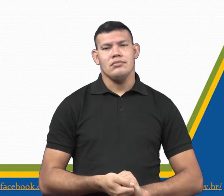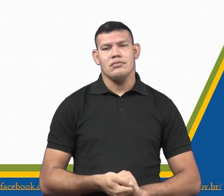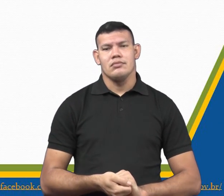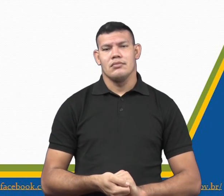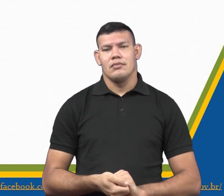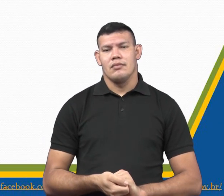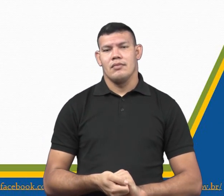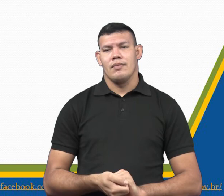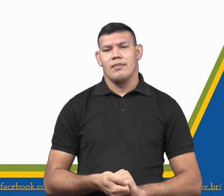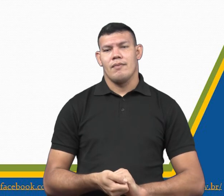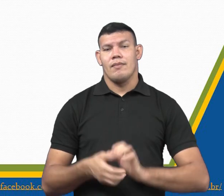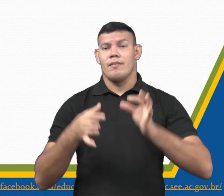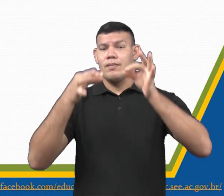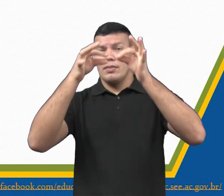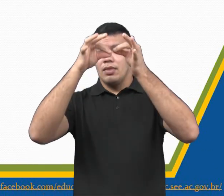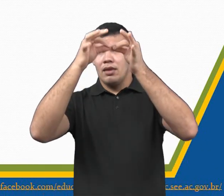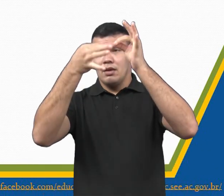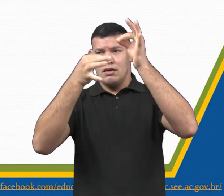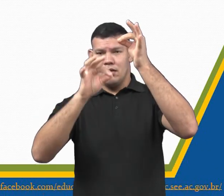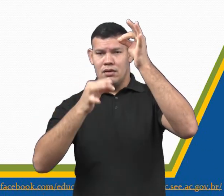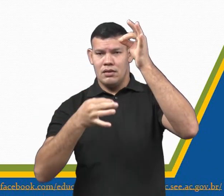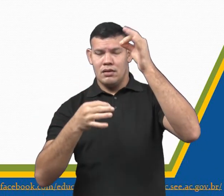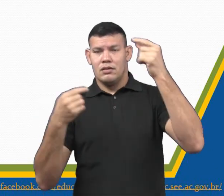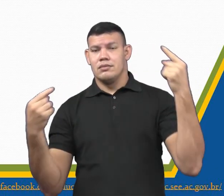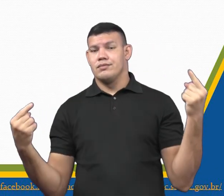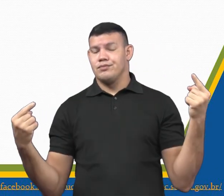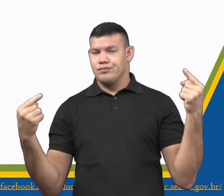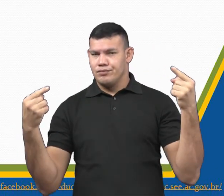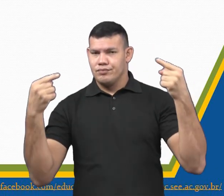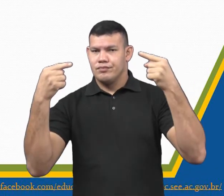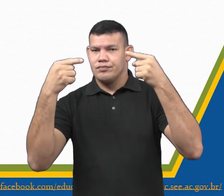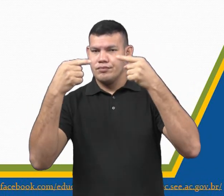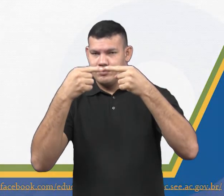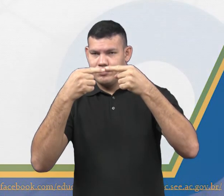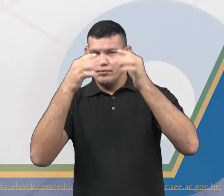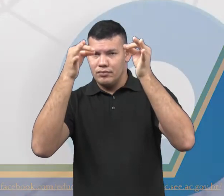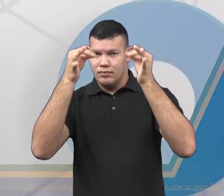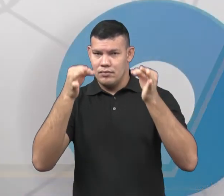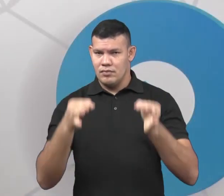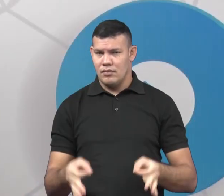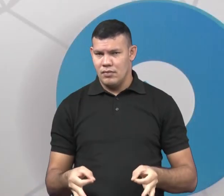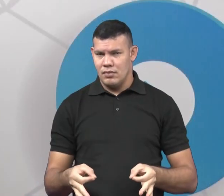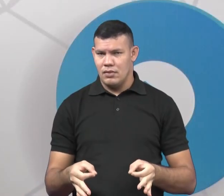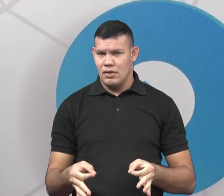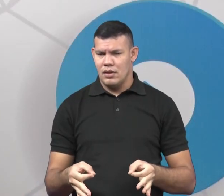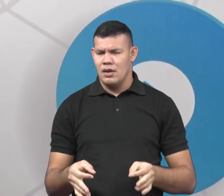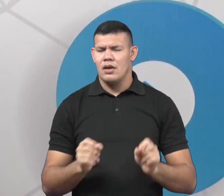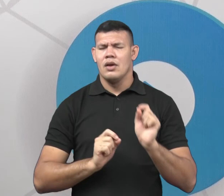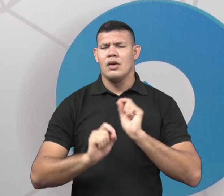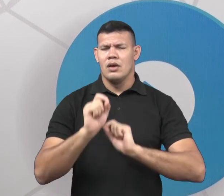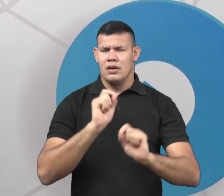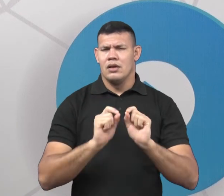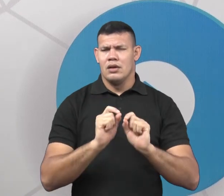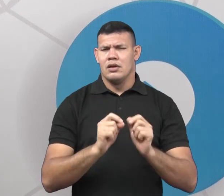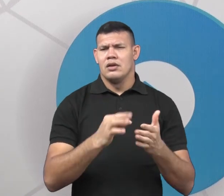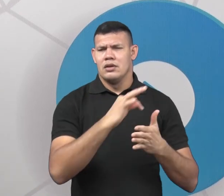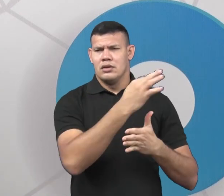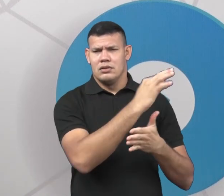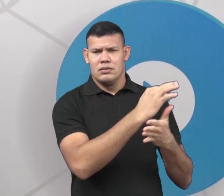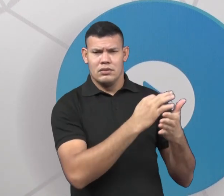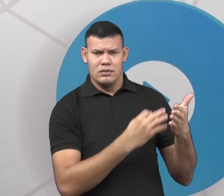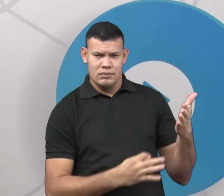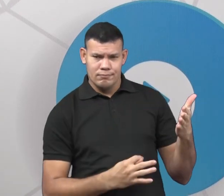Quanto à coerência, a estratégia não é apenas argumentar e contra-argumentar. Eu preciso que o texto